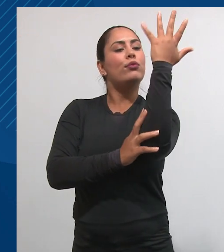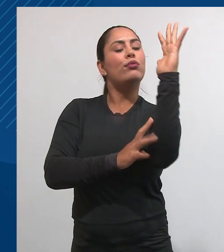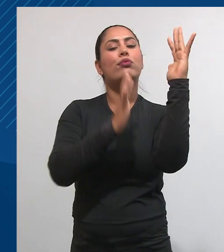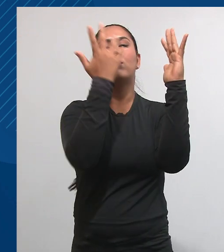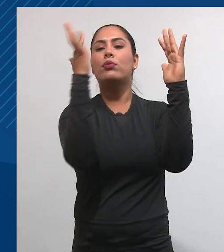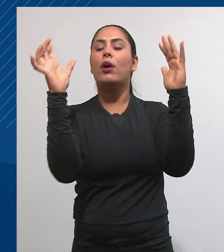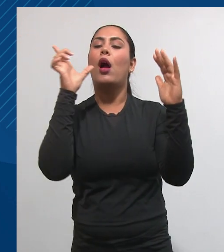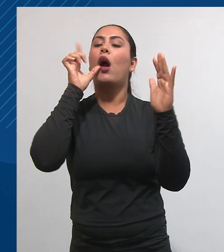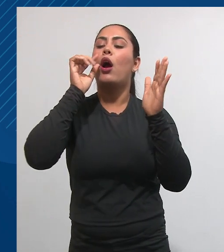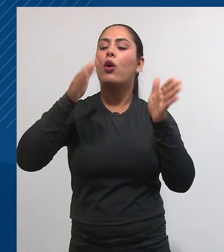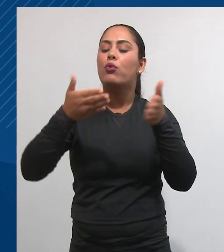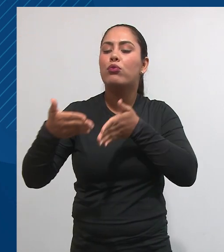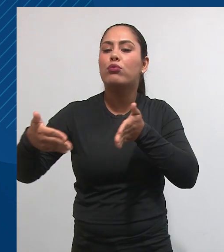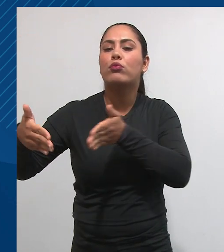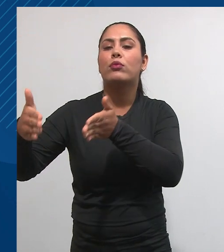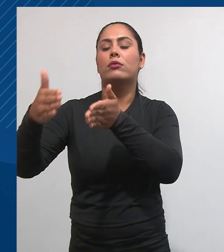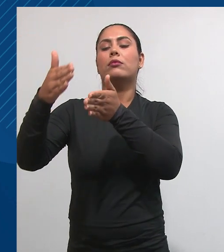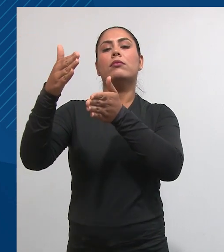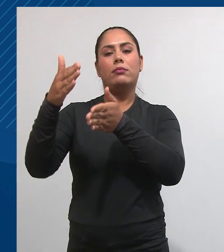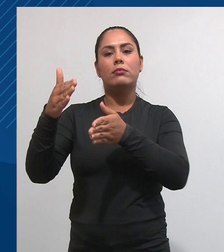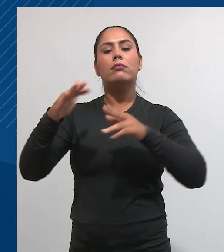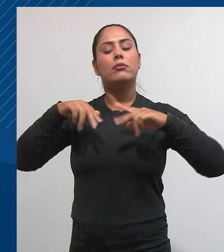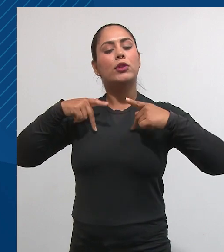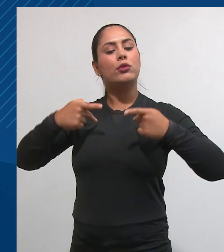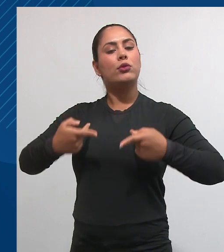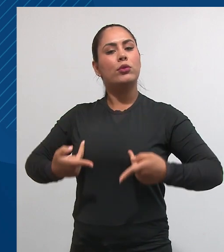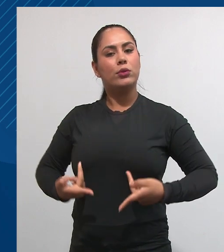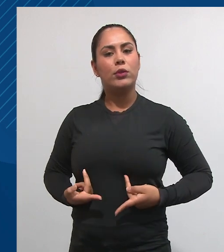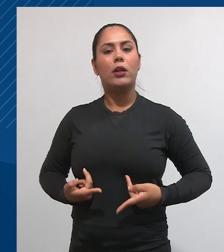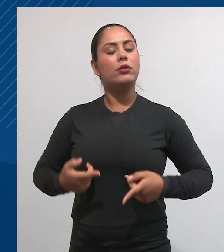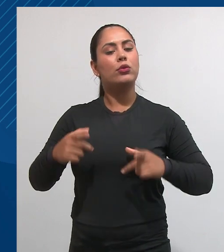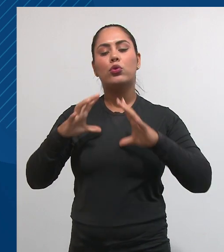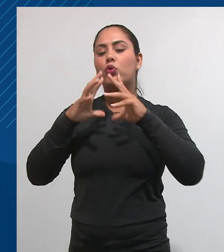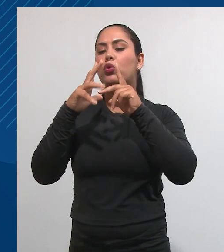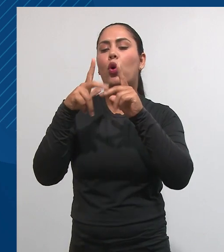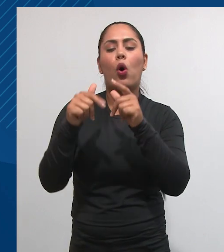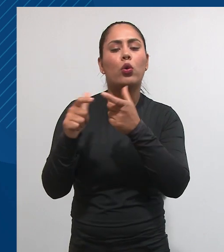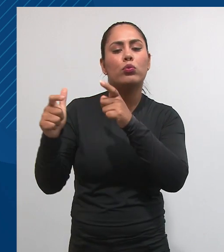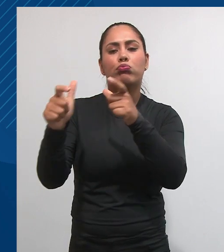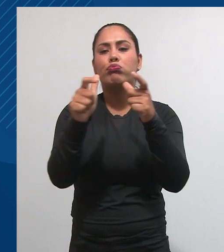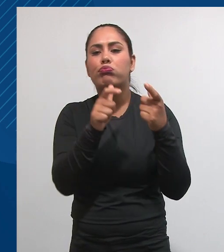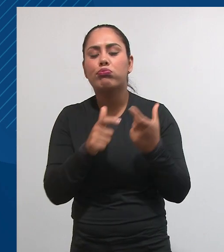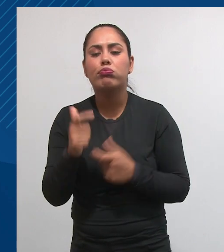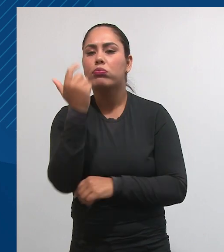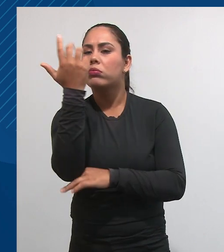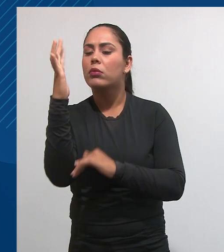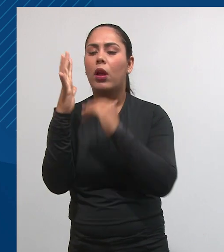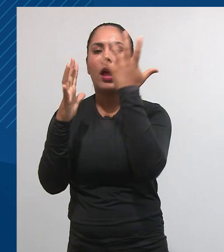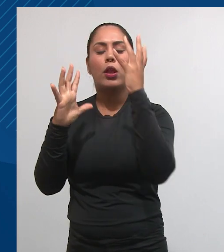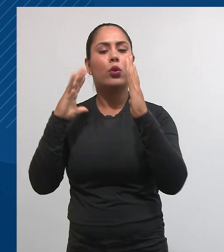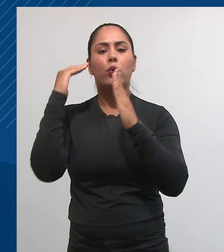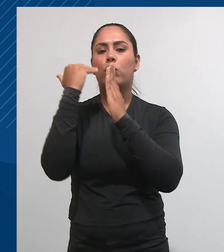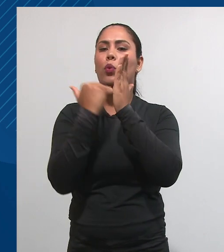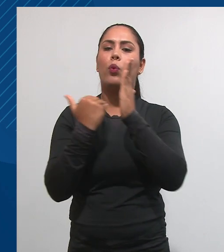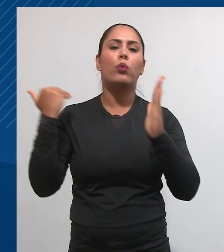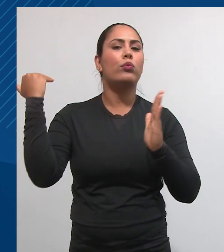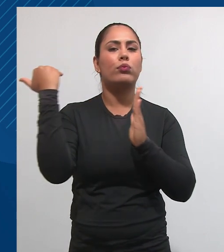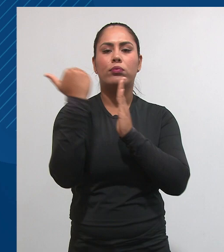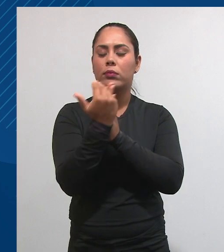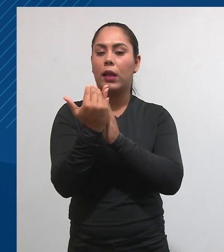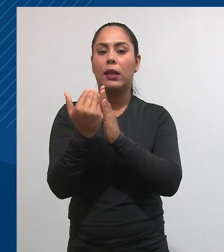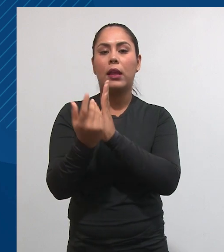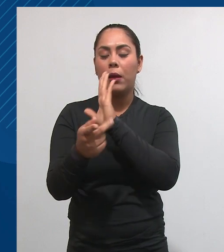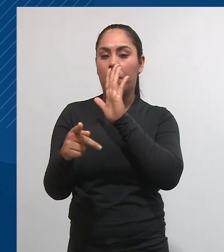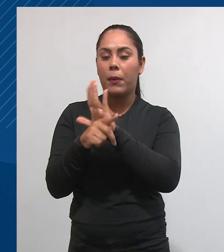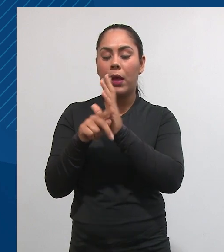com o rio, com os lagos, com os seres todos do ambiente inteiro. A gente fala ambiente inteiro porque dentro